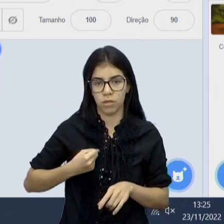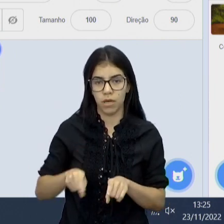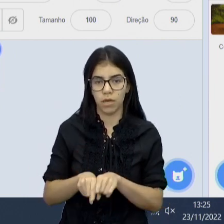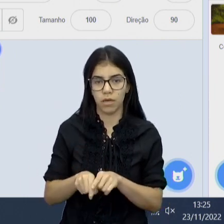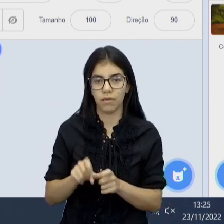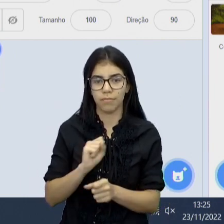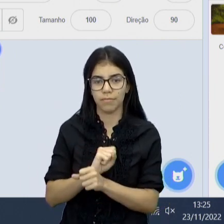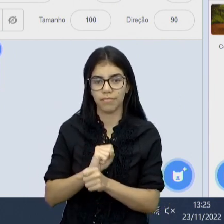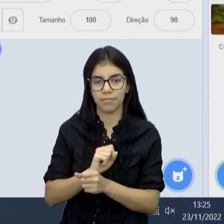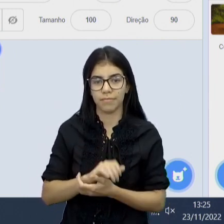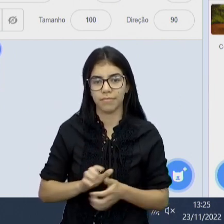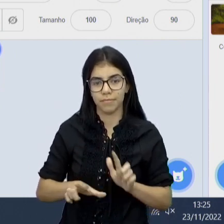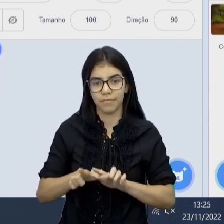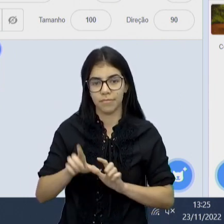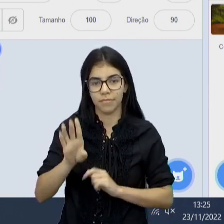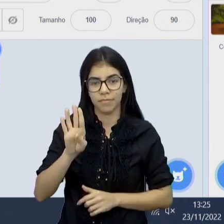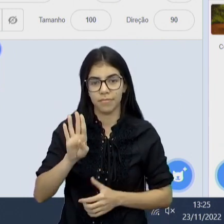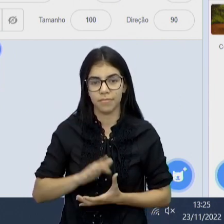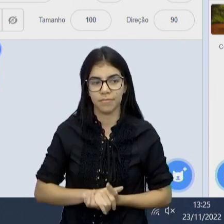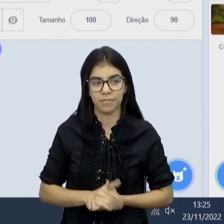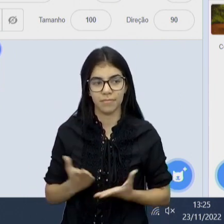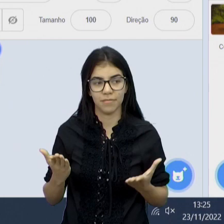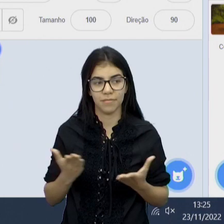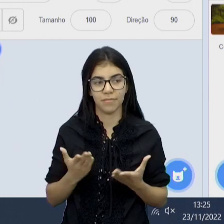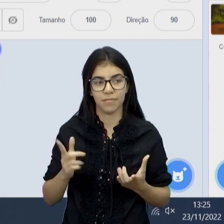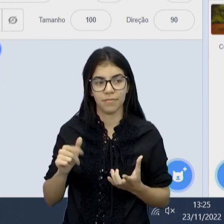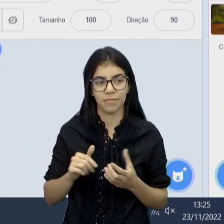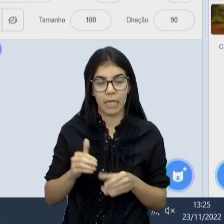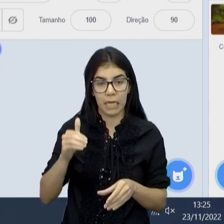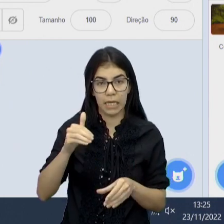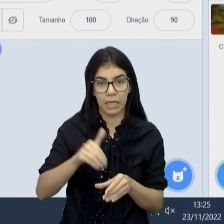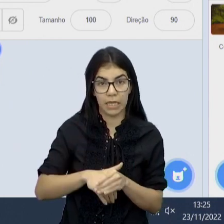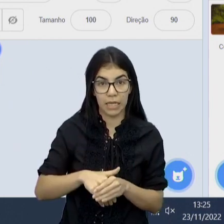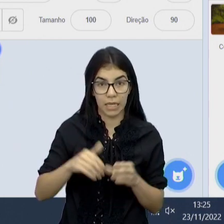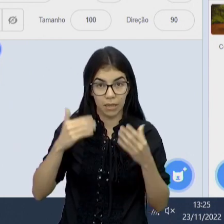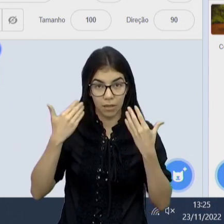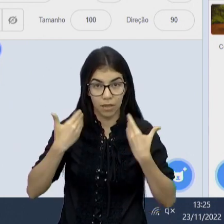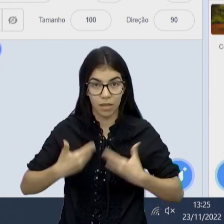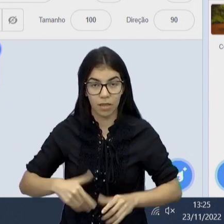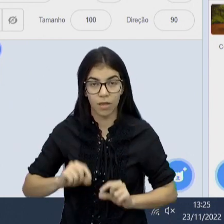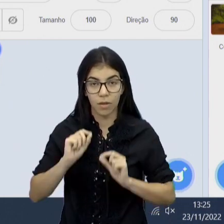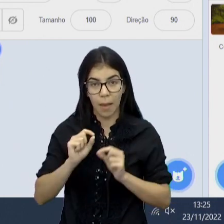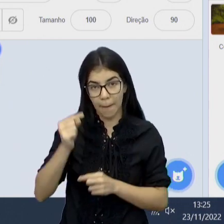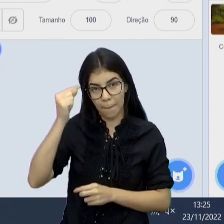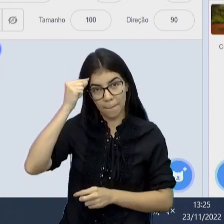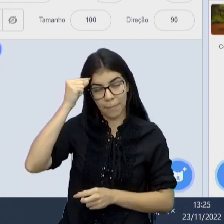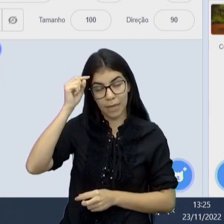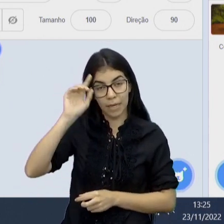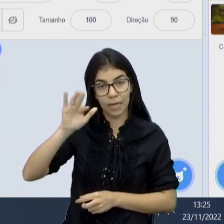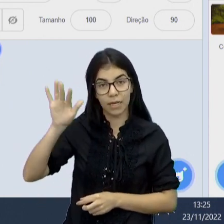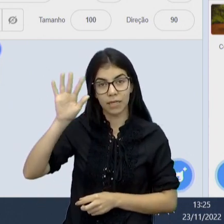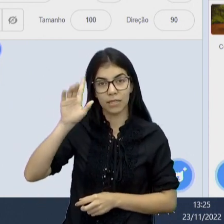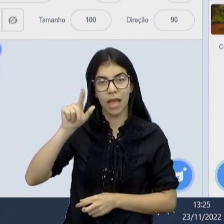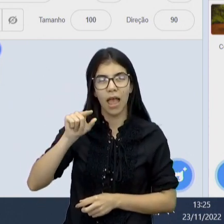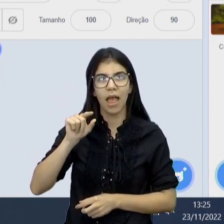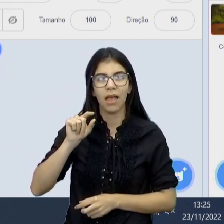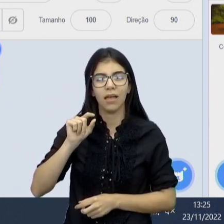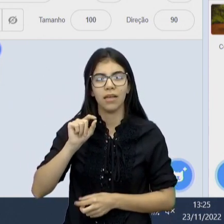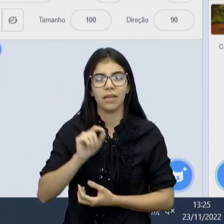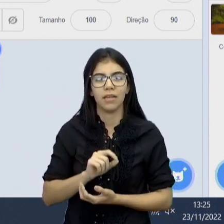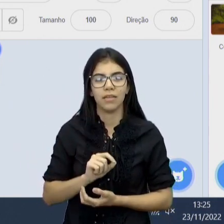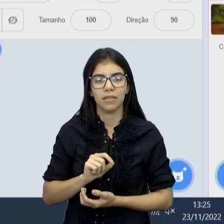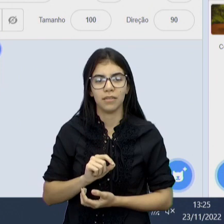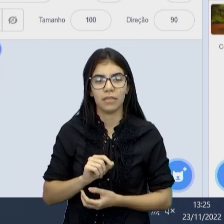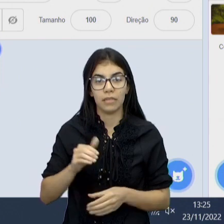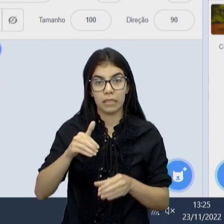certo. Every B. B. Muito bem. Ok. Agora você vai ter que, dentro da aparência, procurar um que chama pense por 2 segundos. Aparência. Dentro